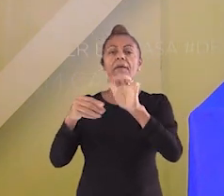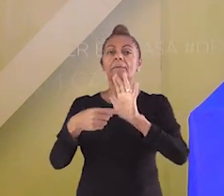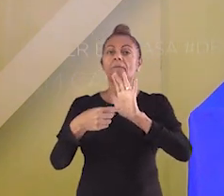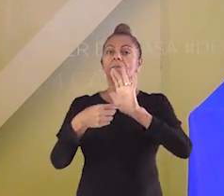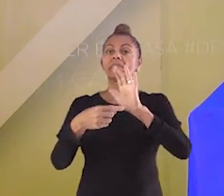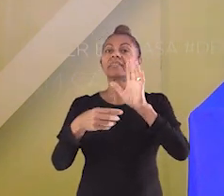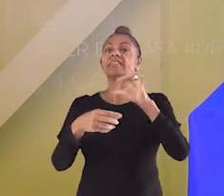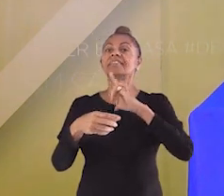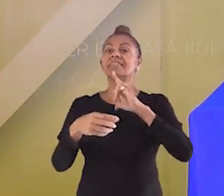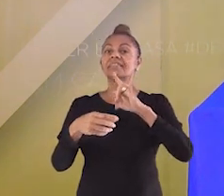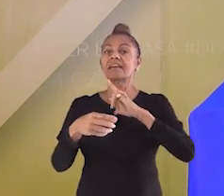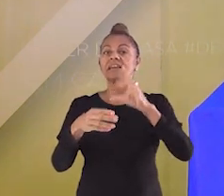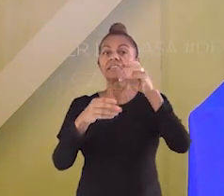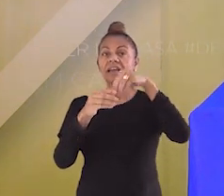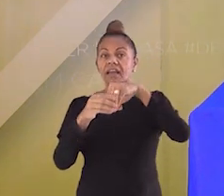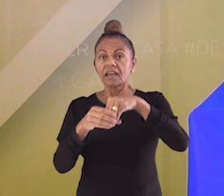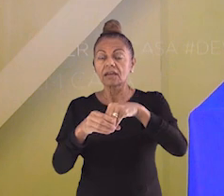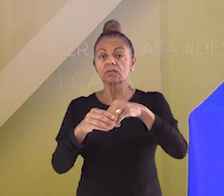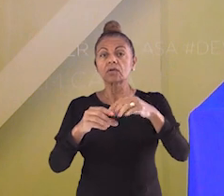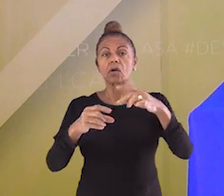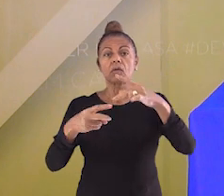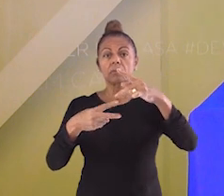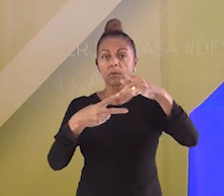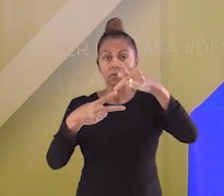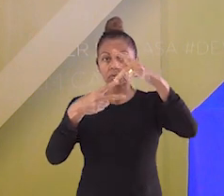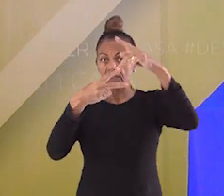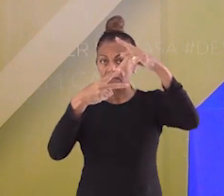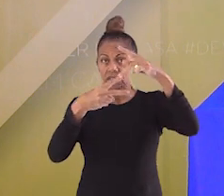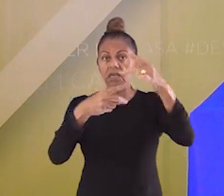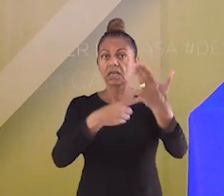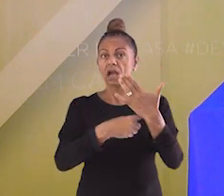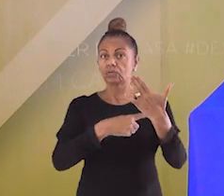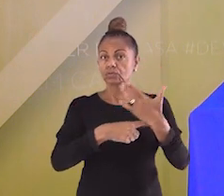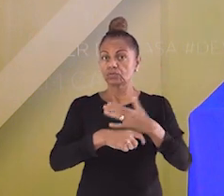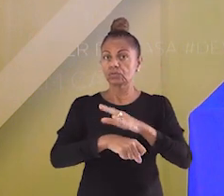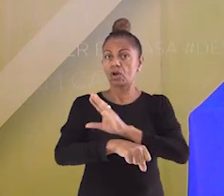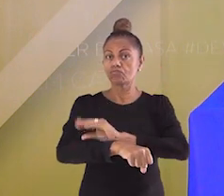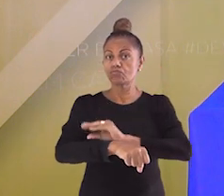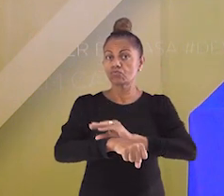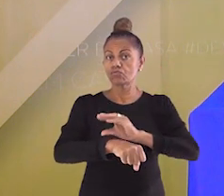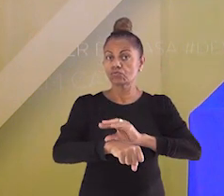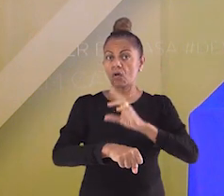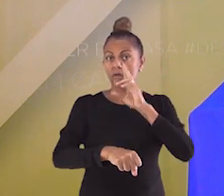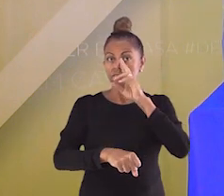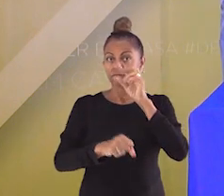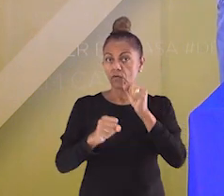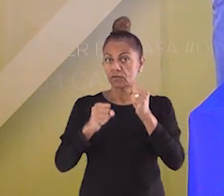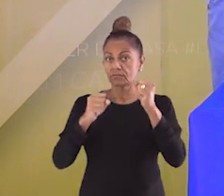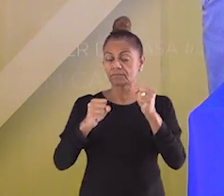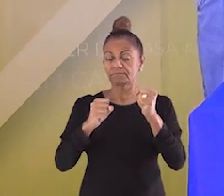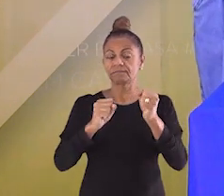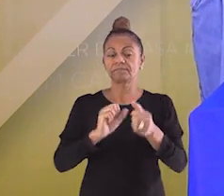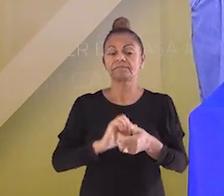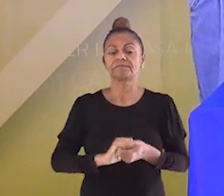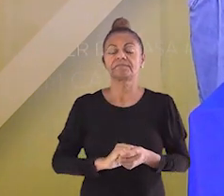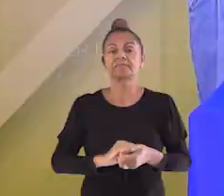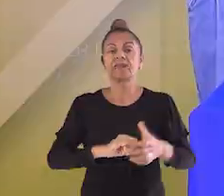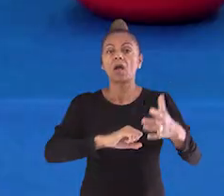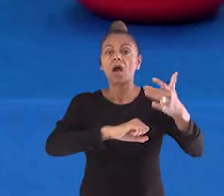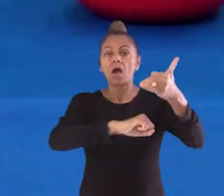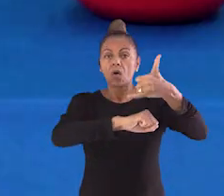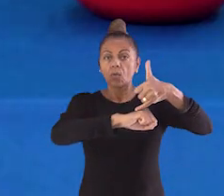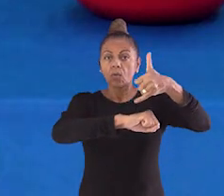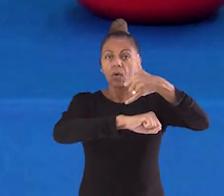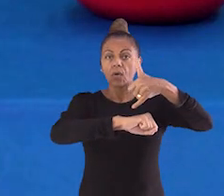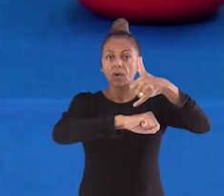apresenta proteínas, que é importante para a construção dos nossos músculos. Bacana. Então,